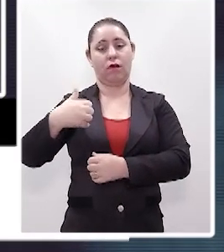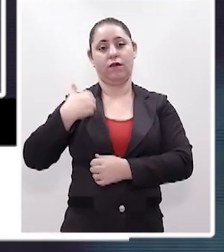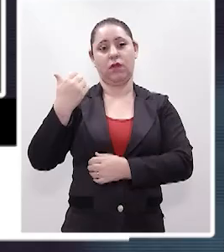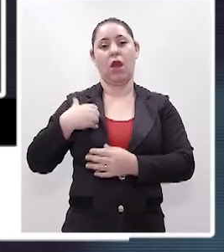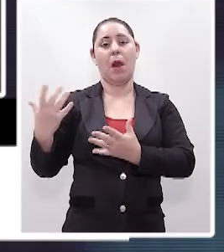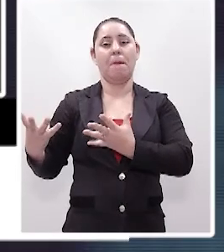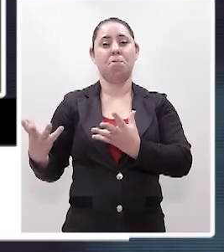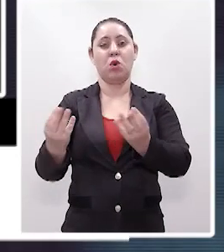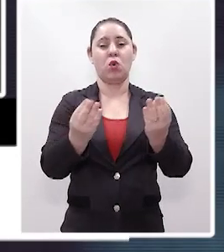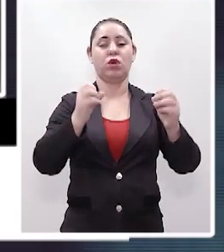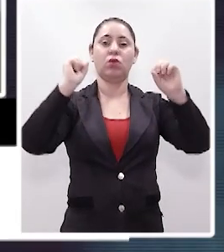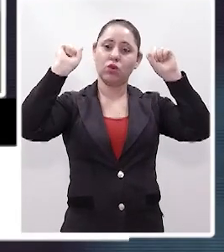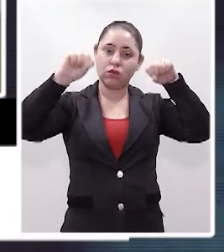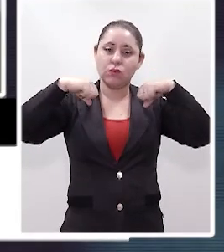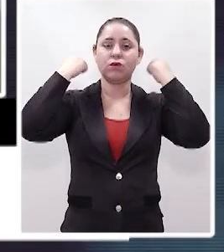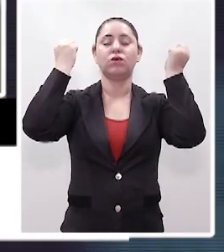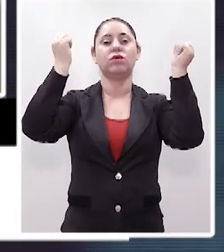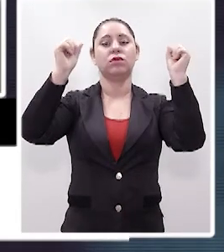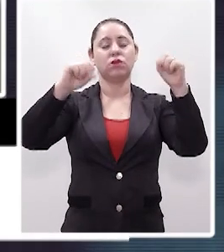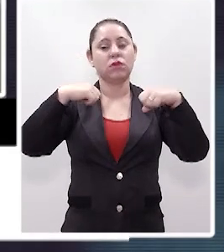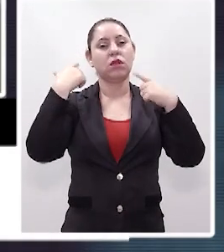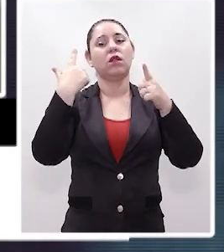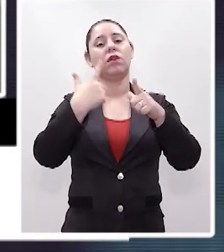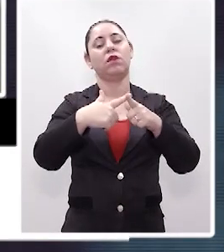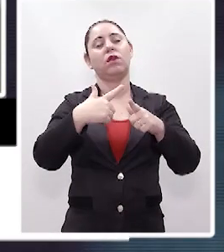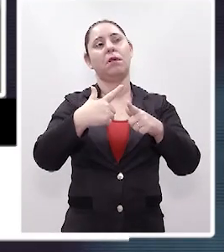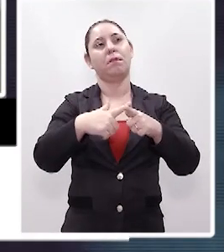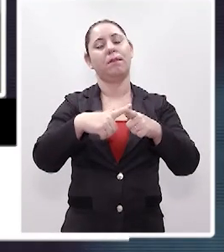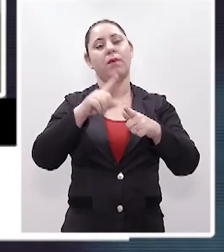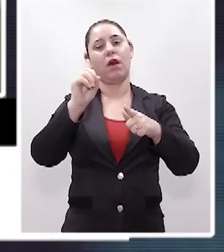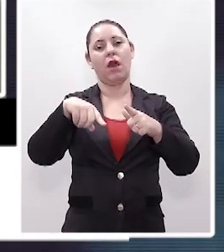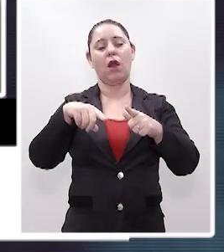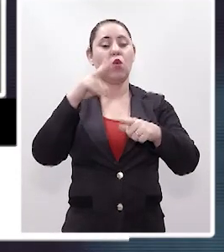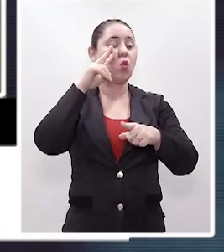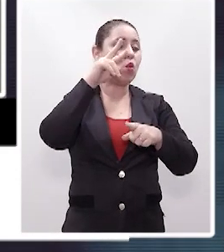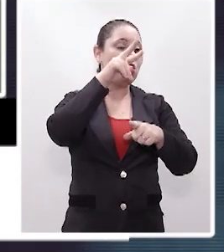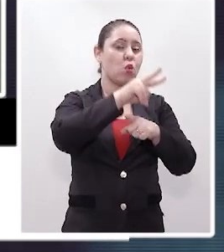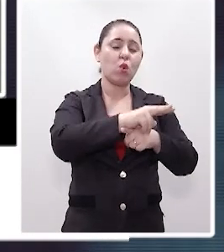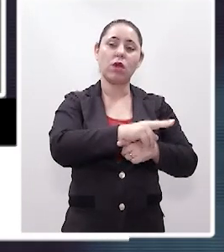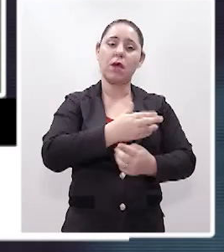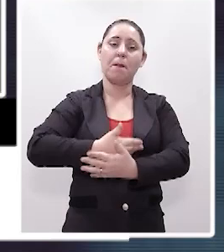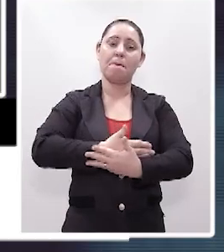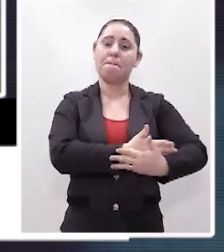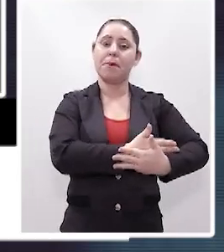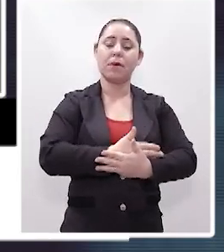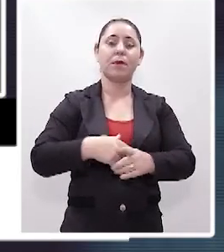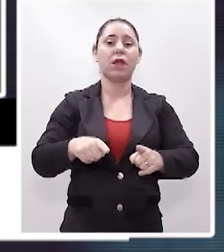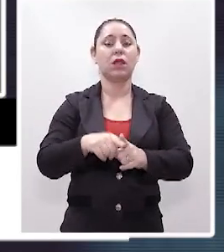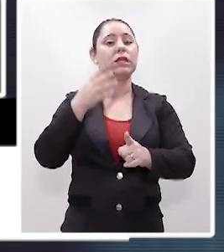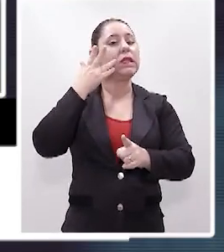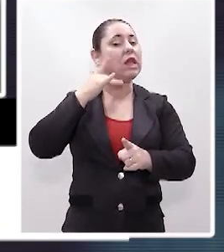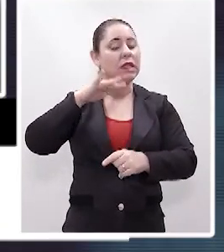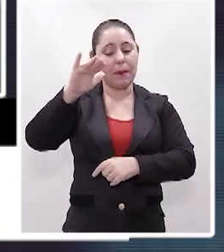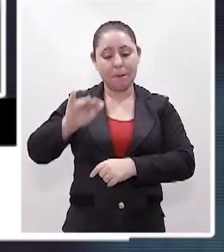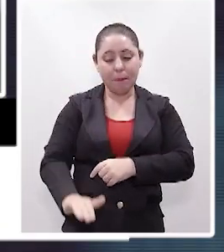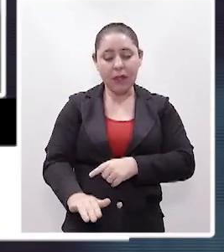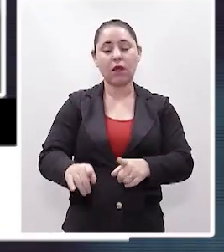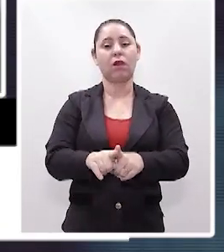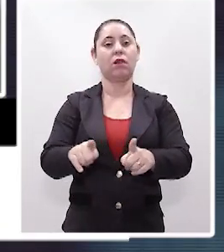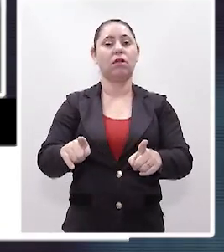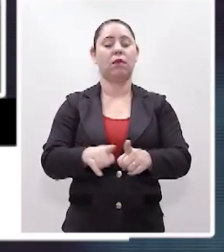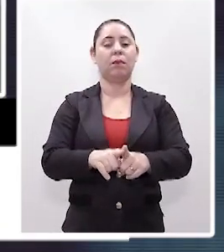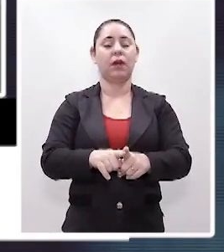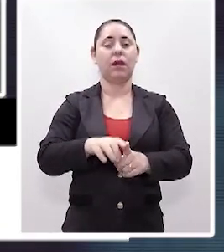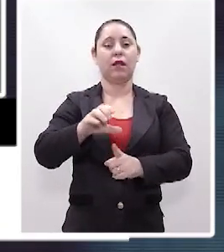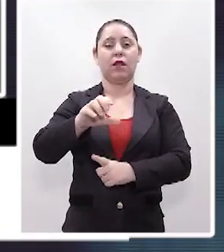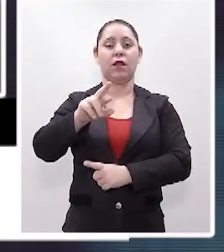anos, muitos de educação física e tal, são aqueles que cuidam das crianças, dos bebês mesmo, que estão